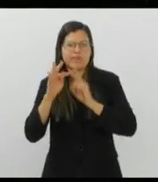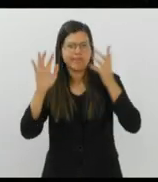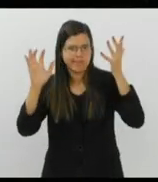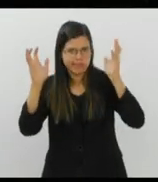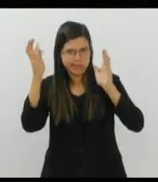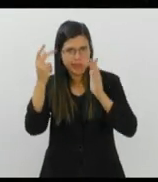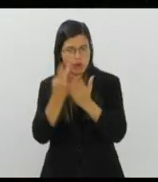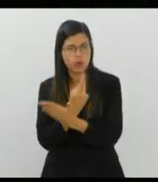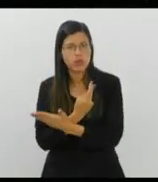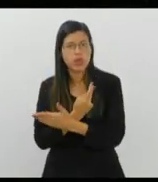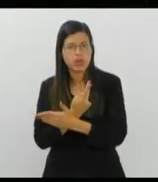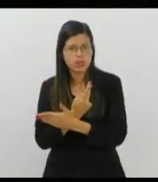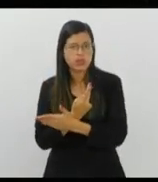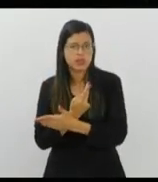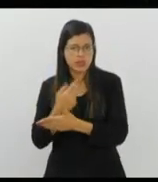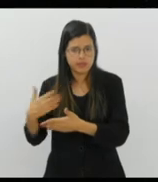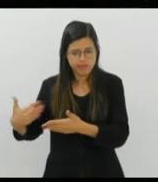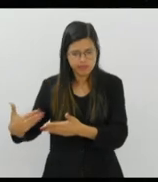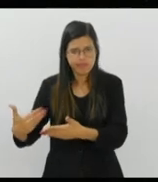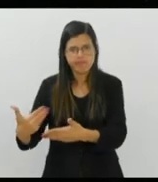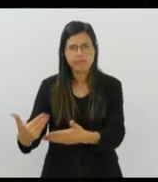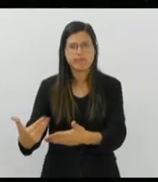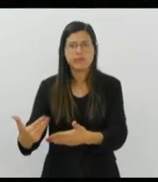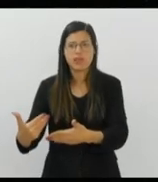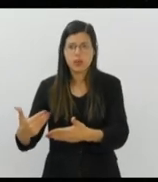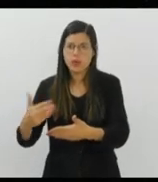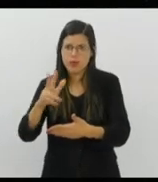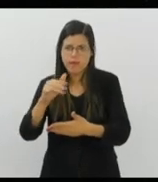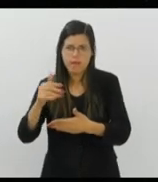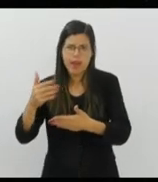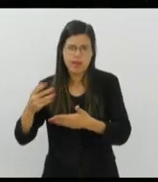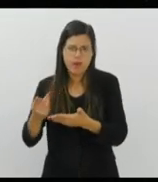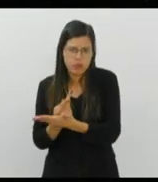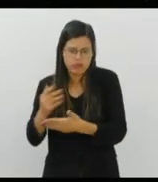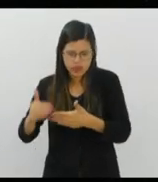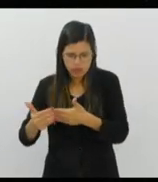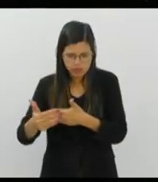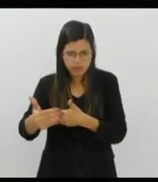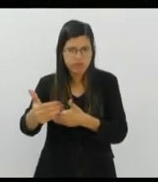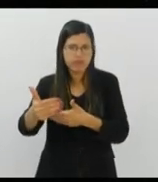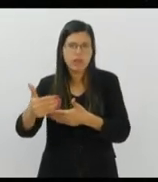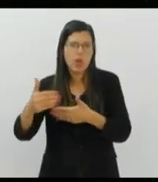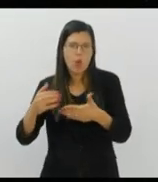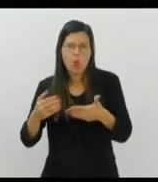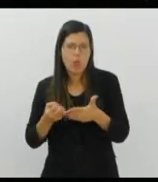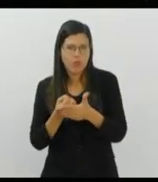estão ocorrendo, como, por exemplo, altura de chuva.